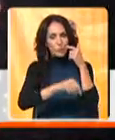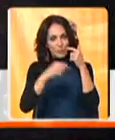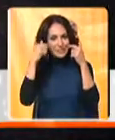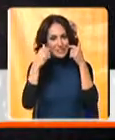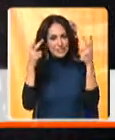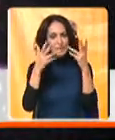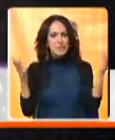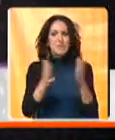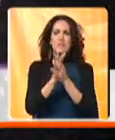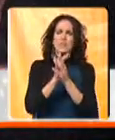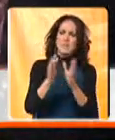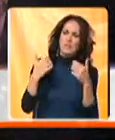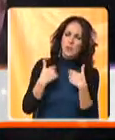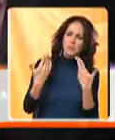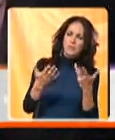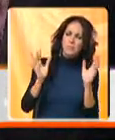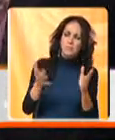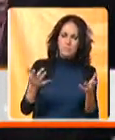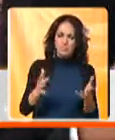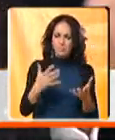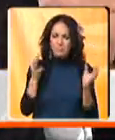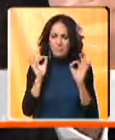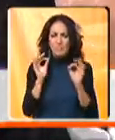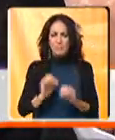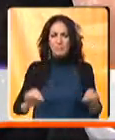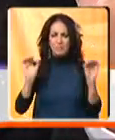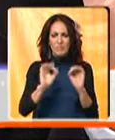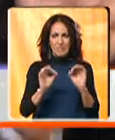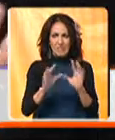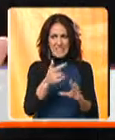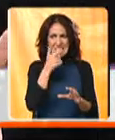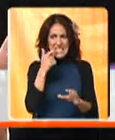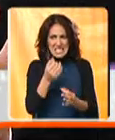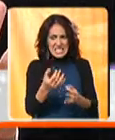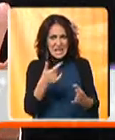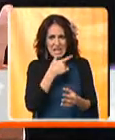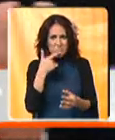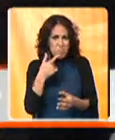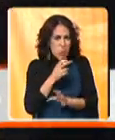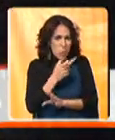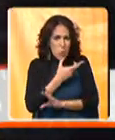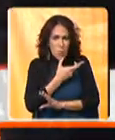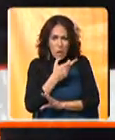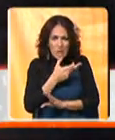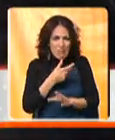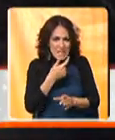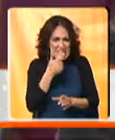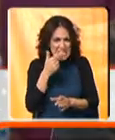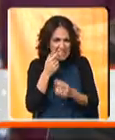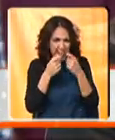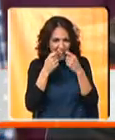Até que ponto é que nós realmente, a partir do momento em que nos descuidamos, podemos deixar chegar as coisas? Esta boca estava num estado